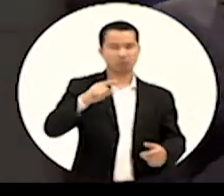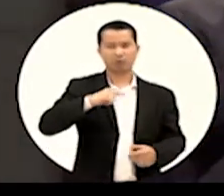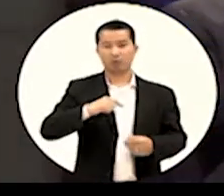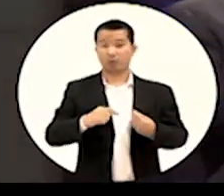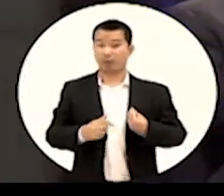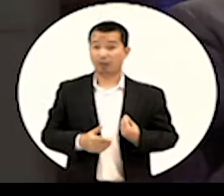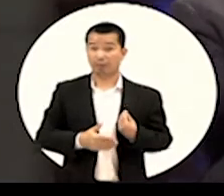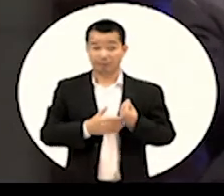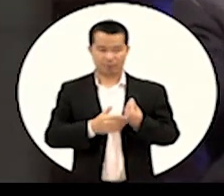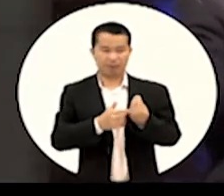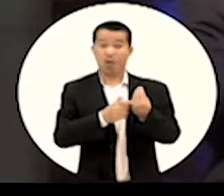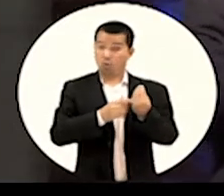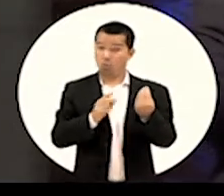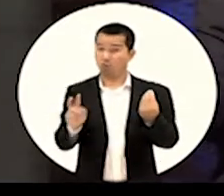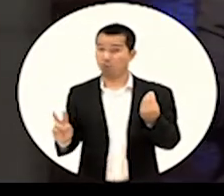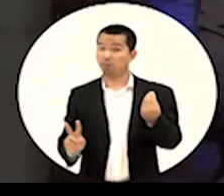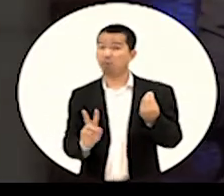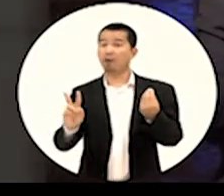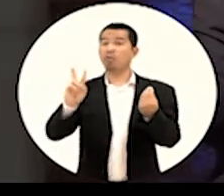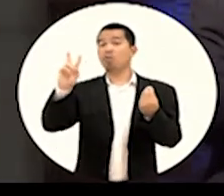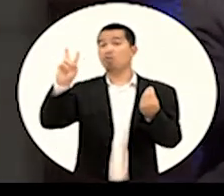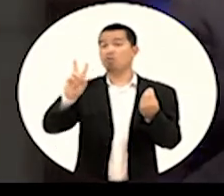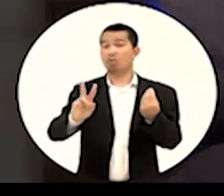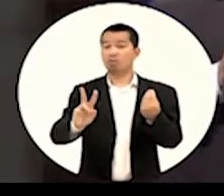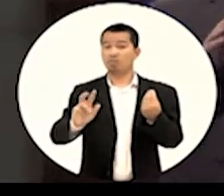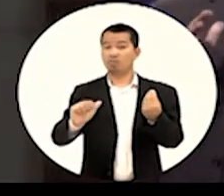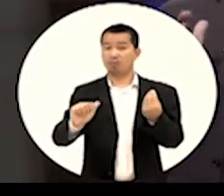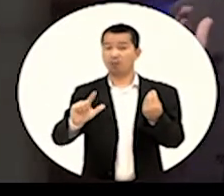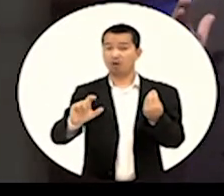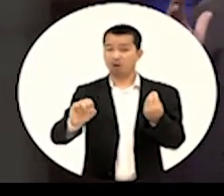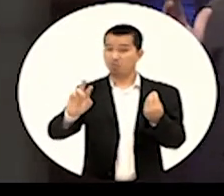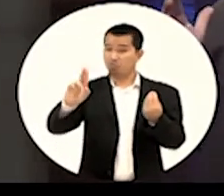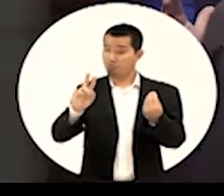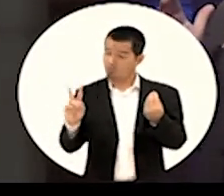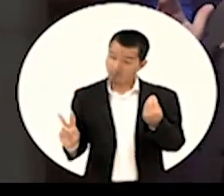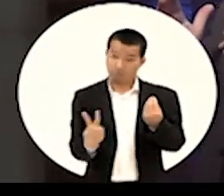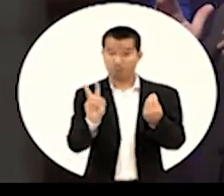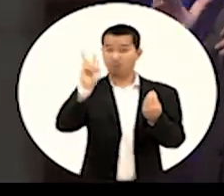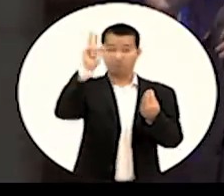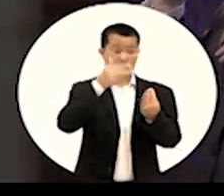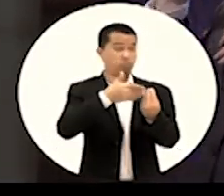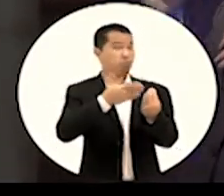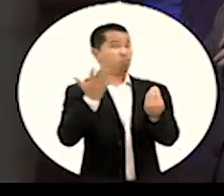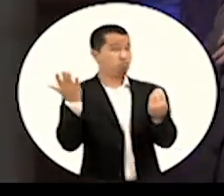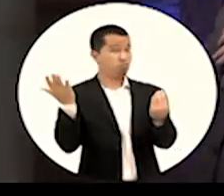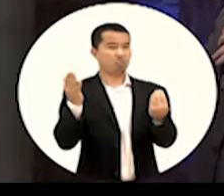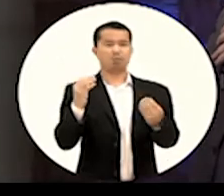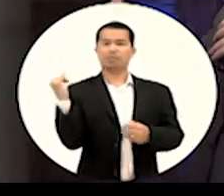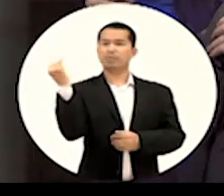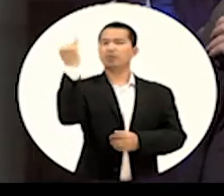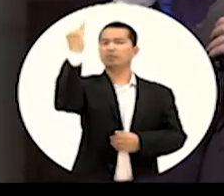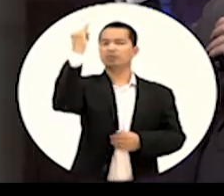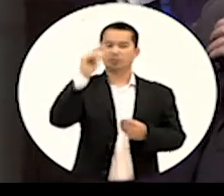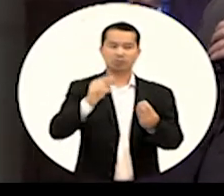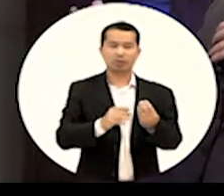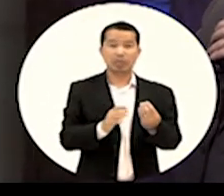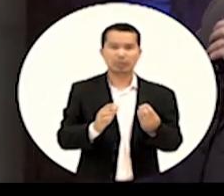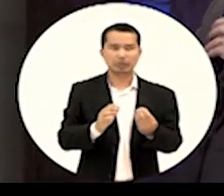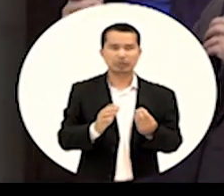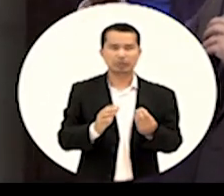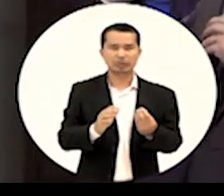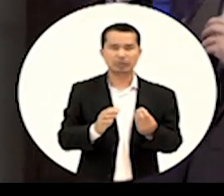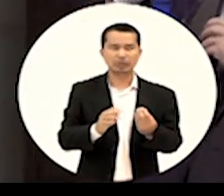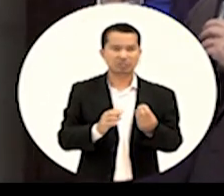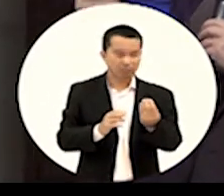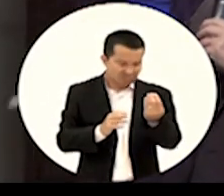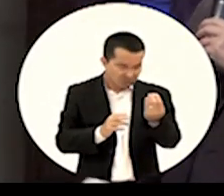você diz que é valor para a sua vida, quando aquilo que você professa, aquilo que você ora,